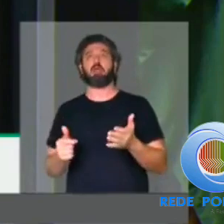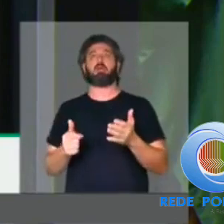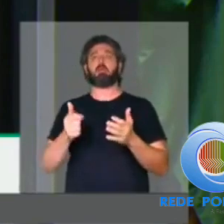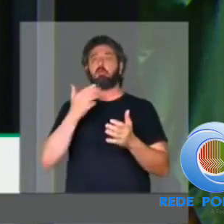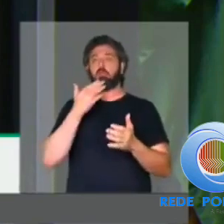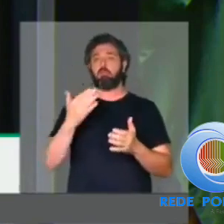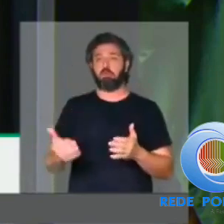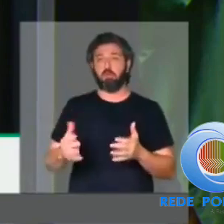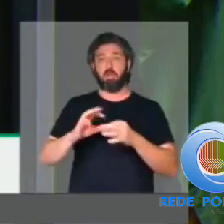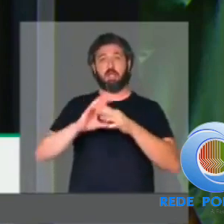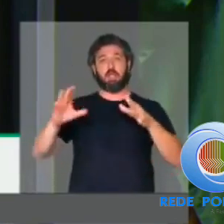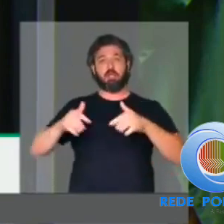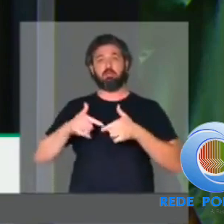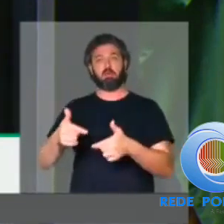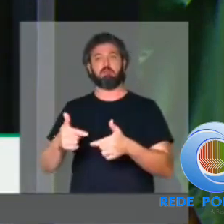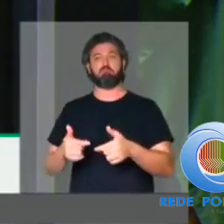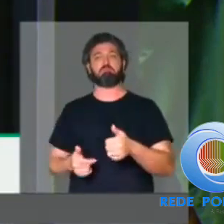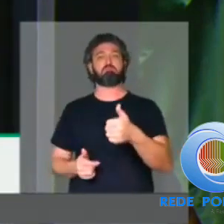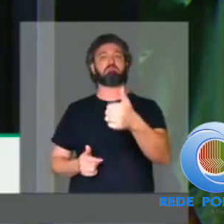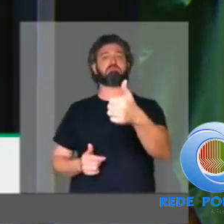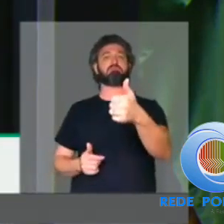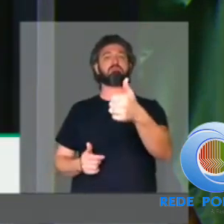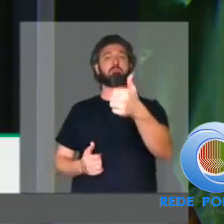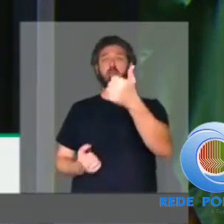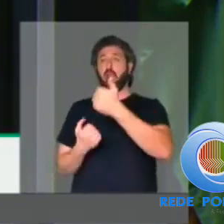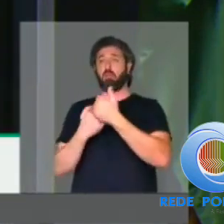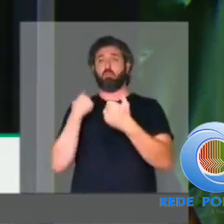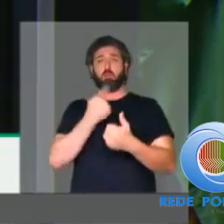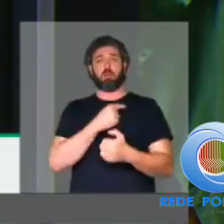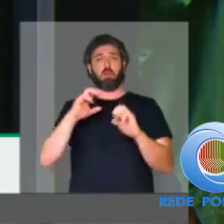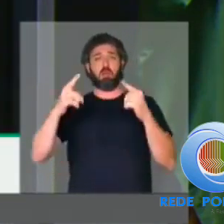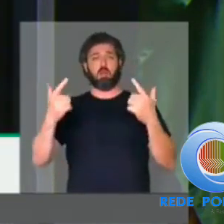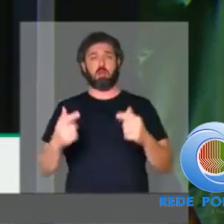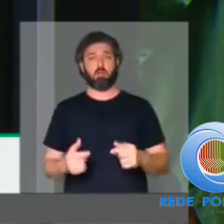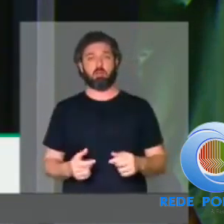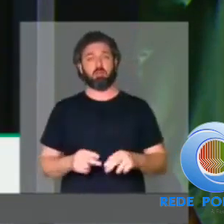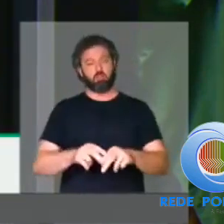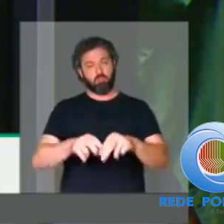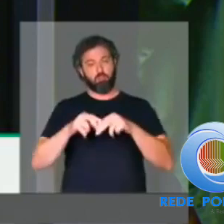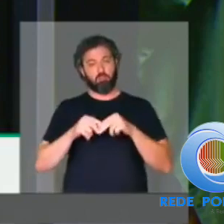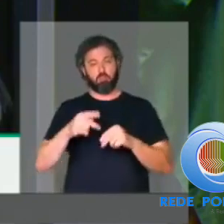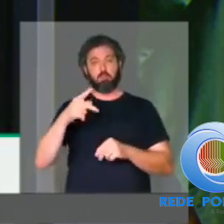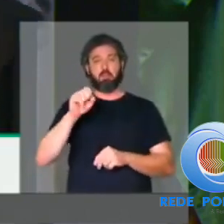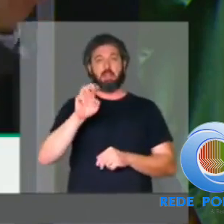a favorecer a livre iniciativa, teria ela o nosso apoio. E por essa